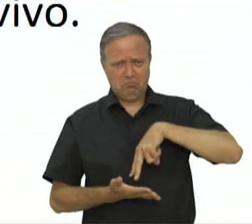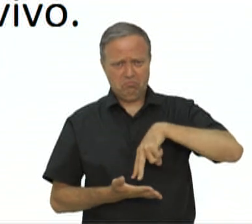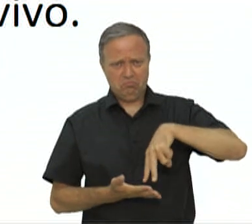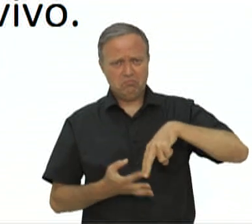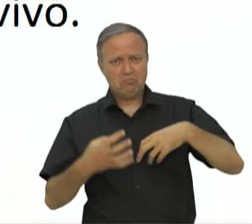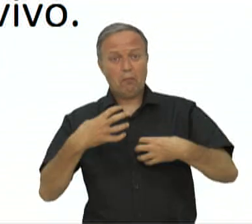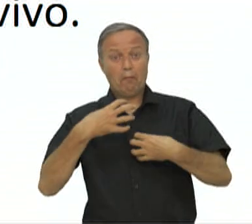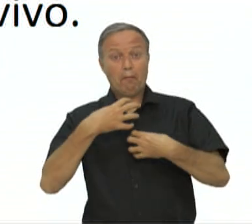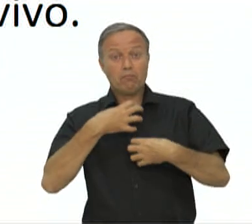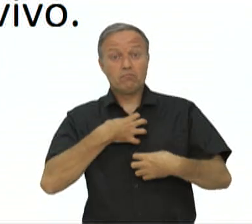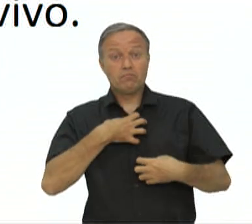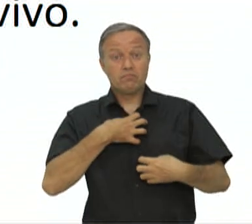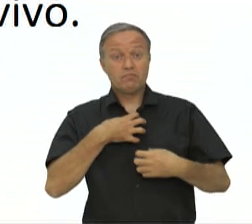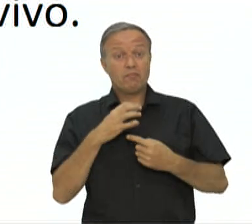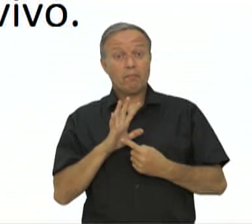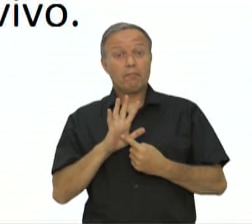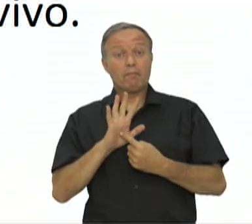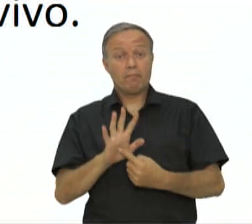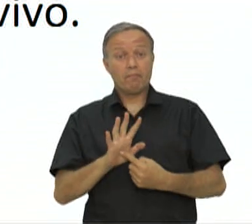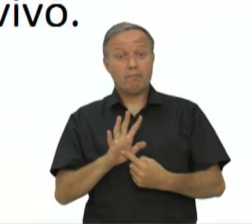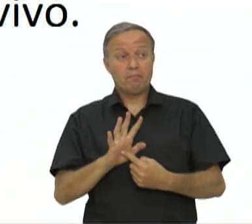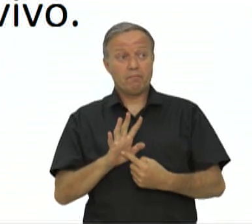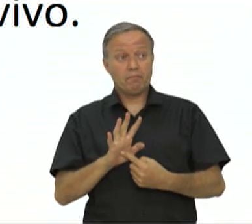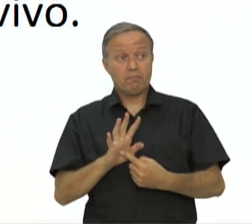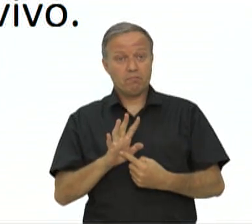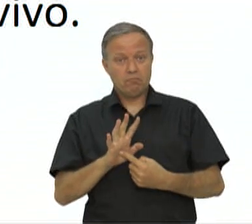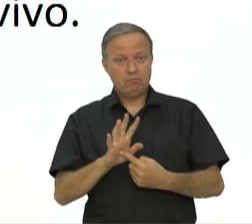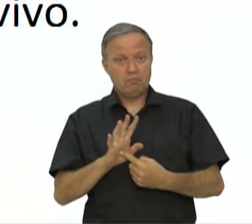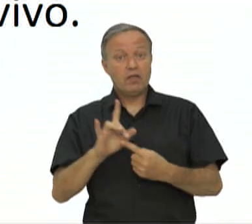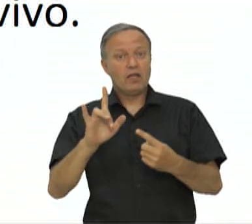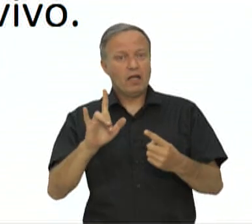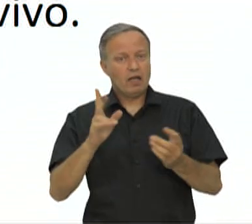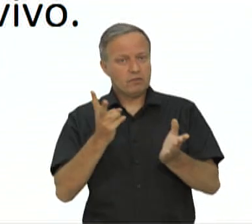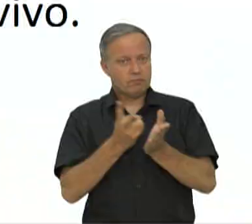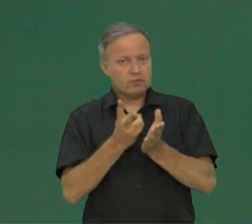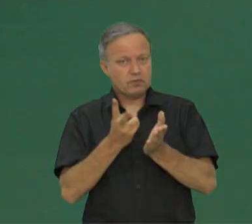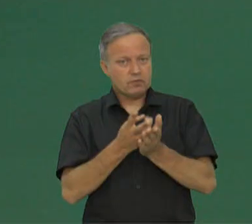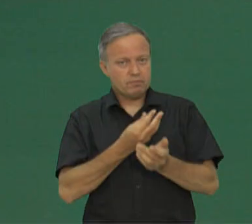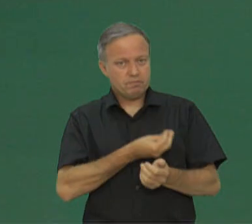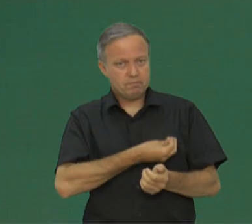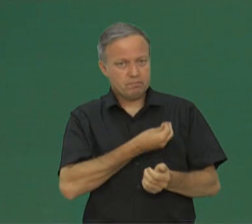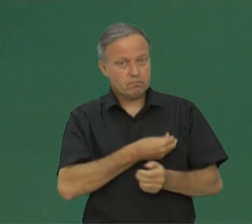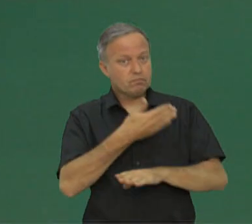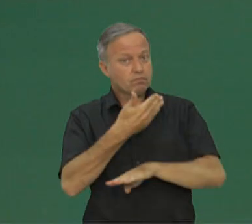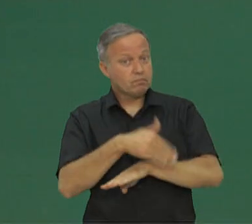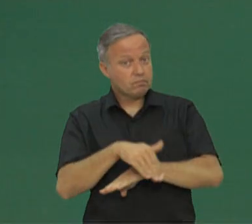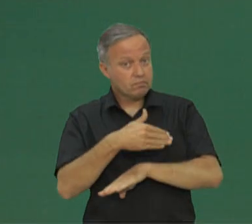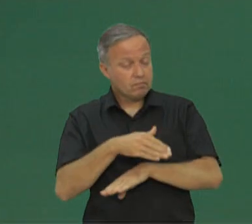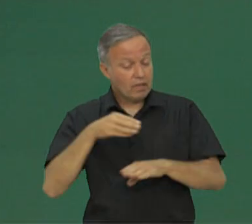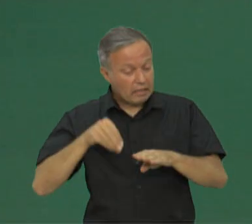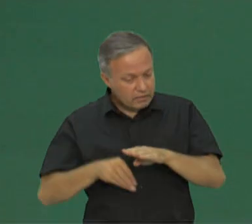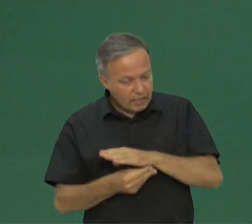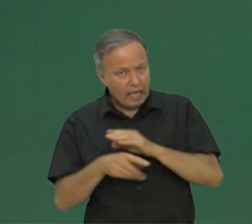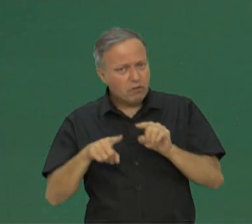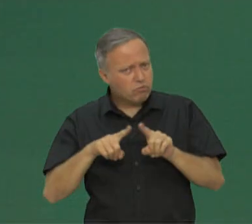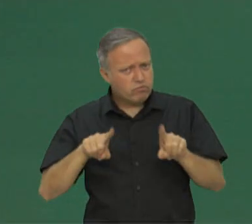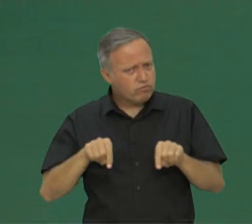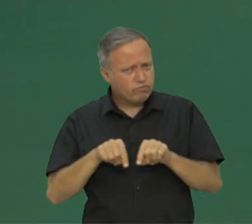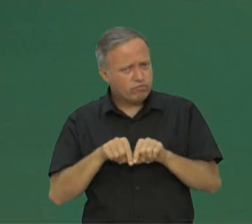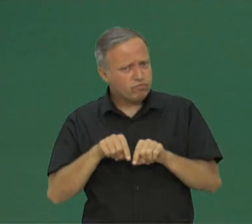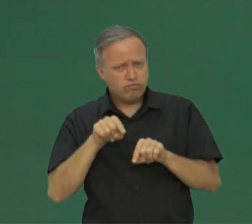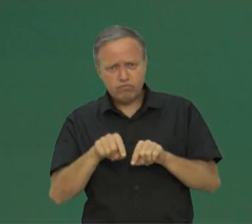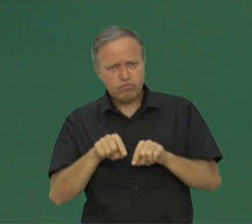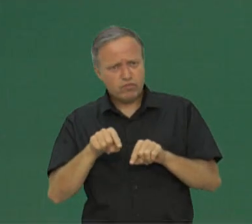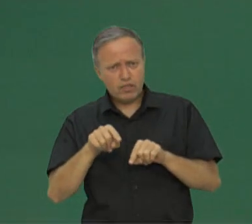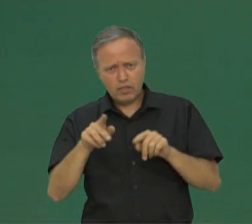e sensações. Ela ocorre ao vivo, né? Então, na rua, dentro dos espaços onde as pessoas